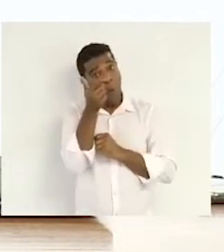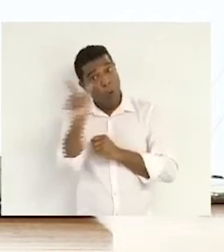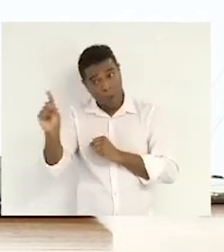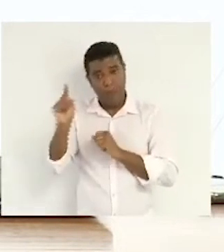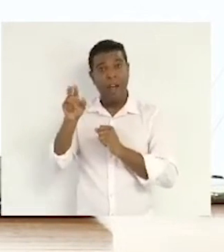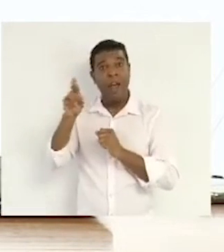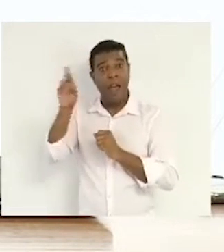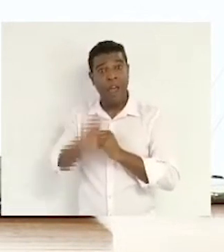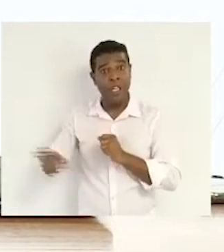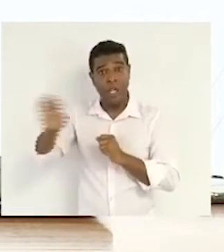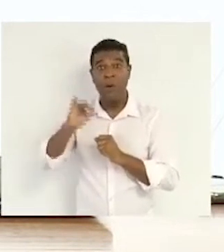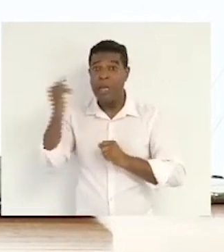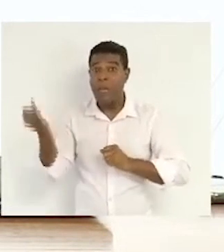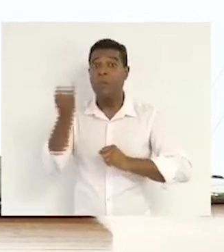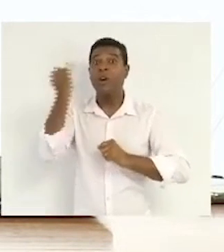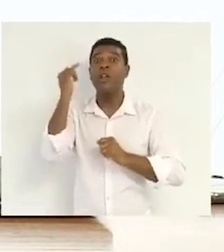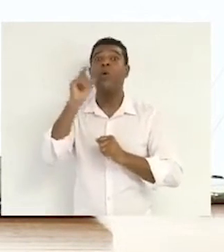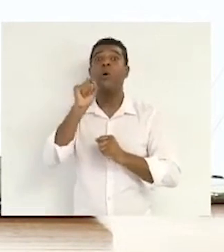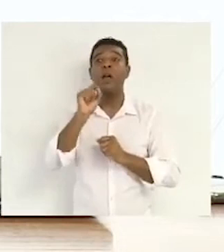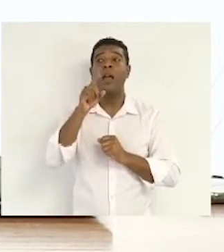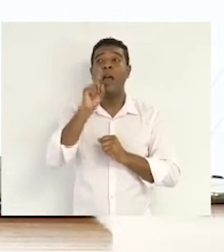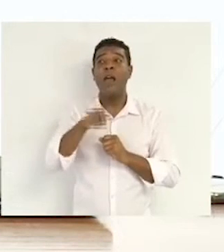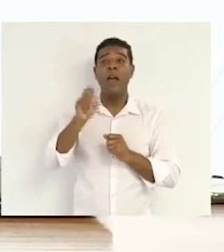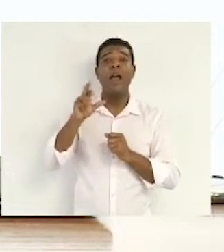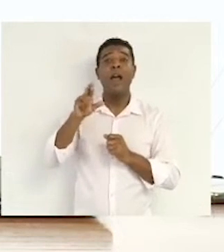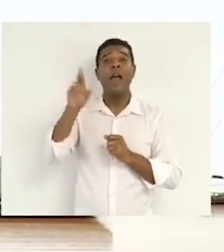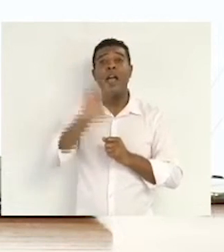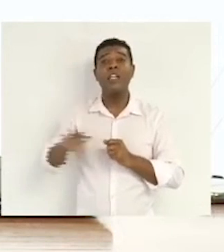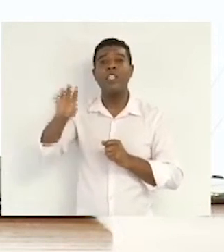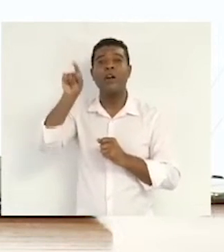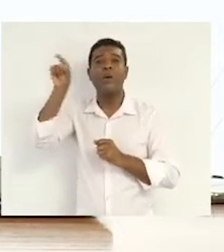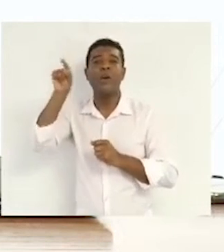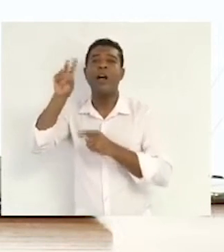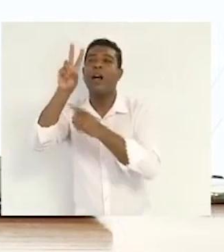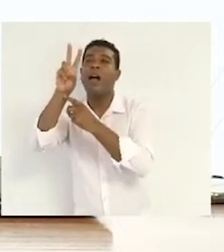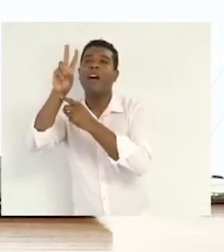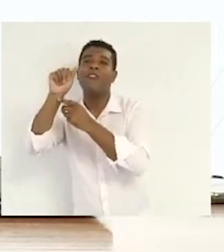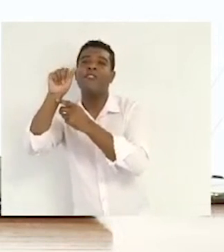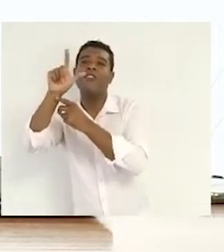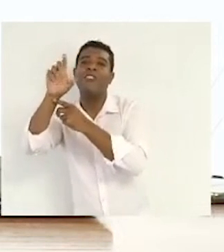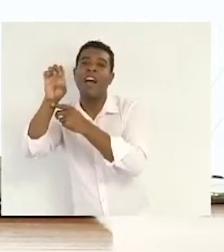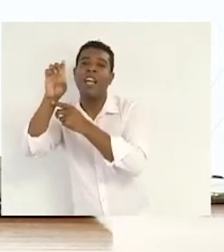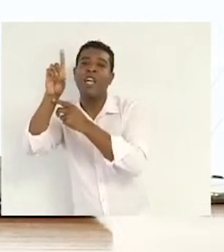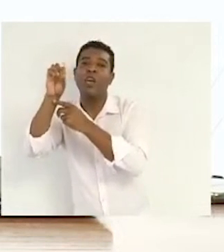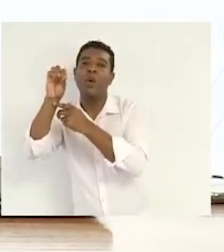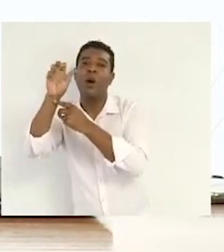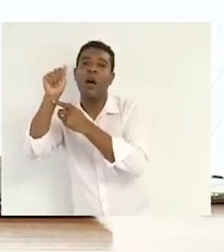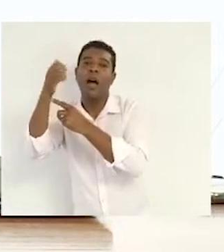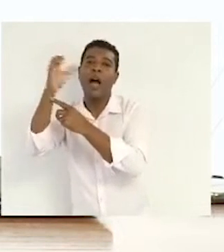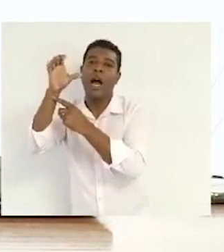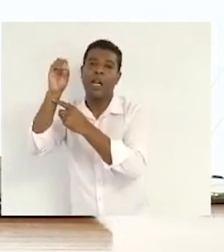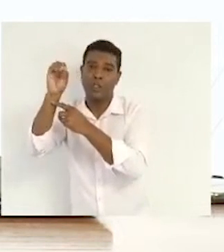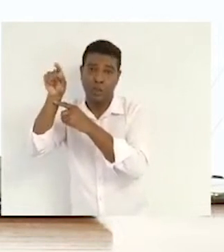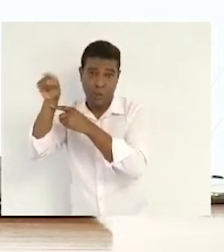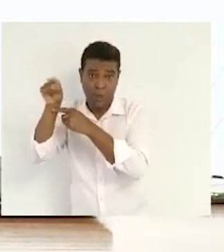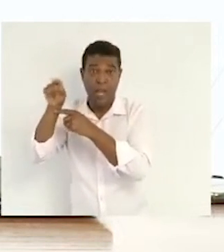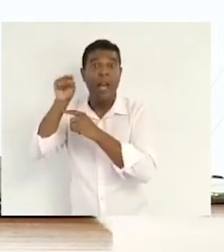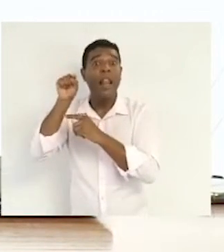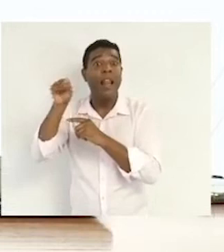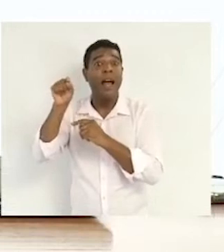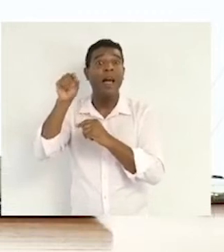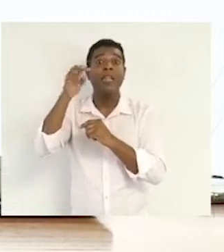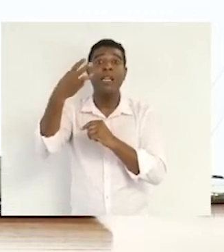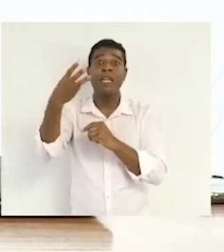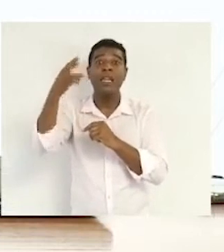a onda amarela é a região do Vale do Aço. São 35 municípios, 845